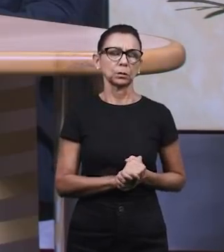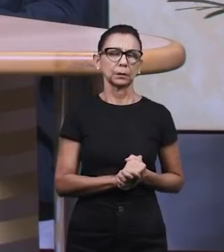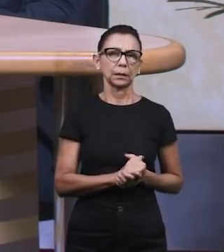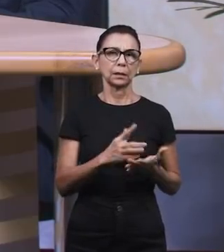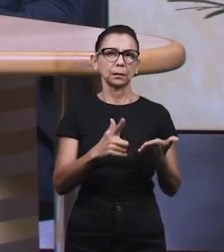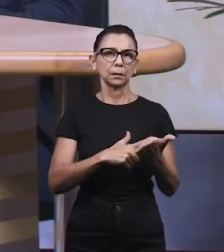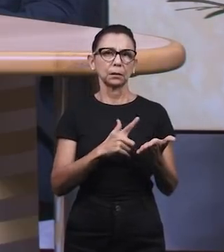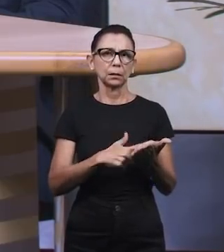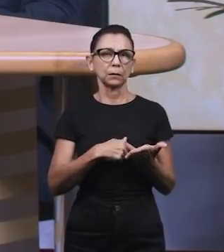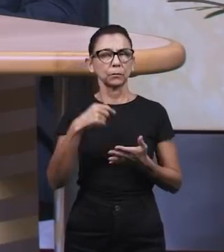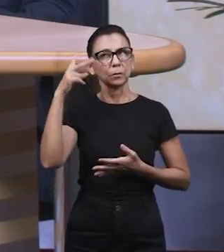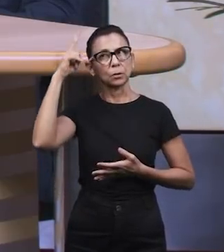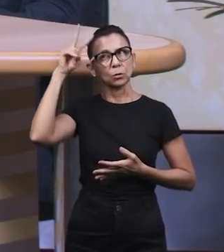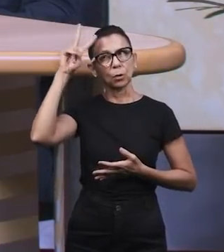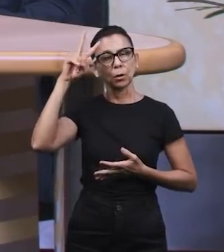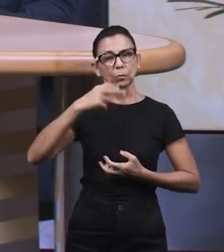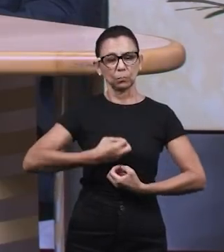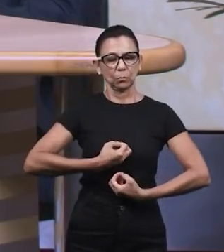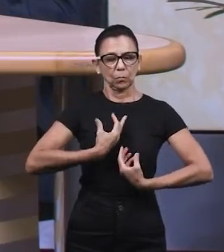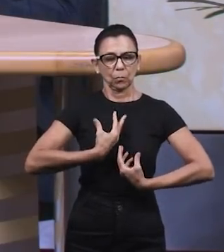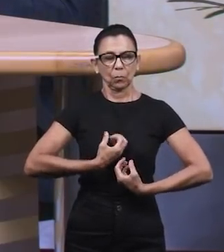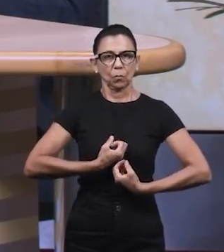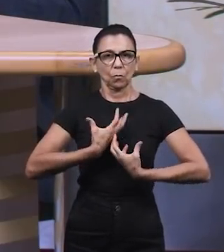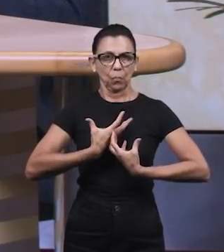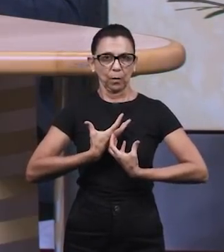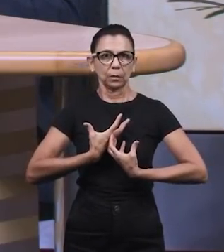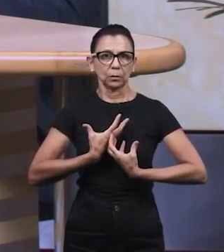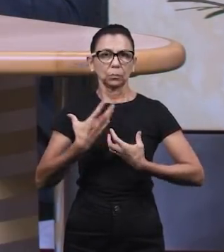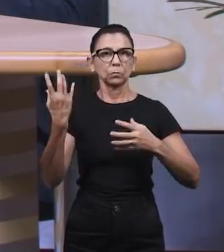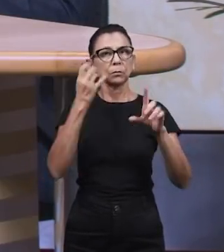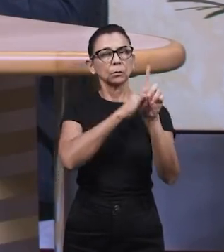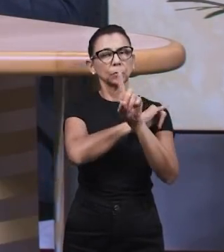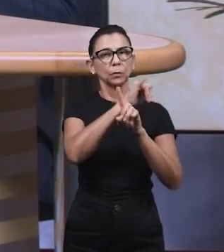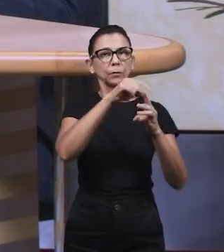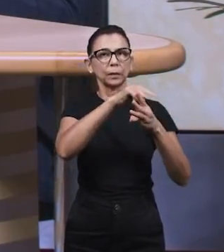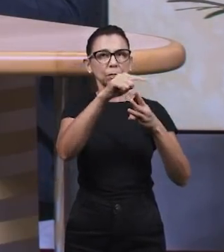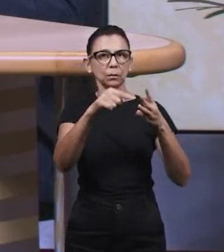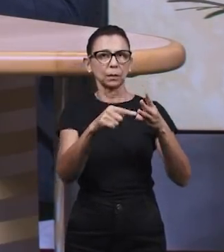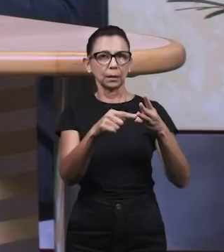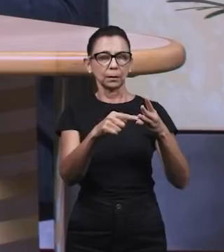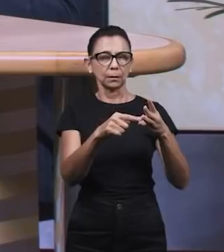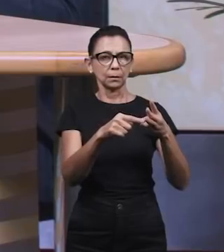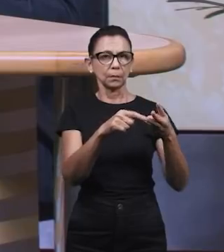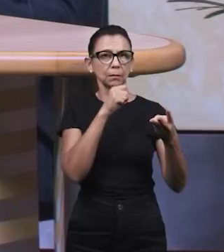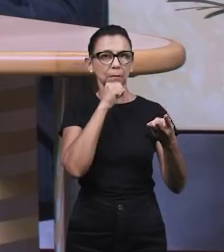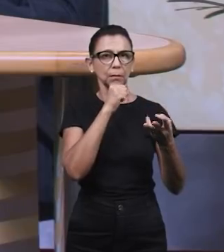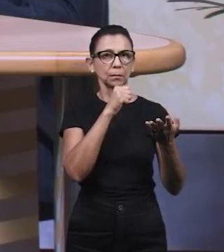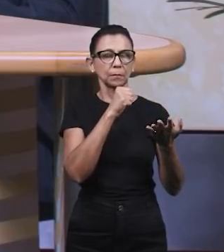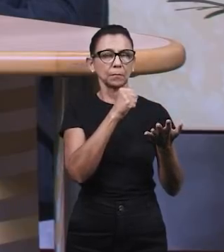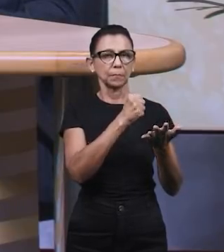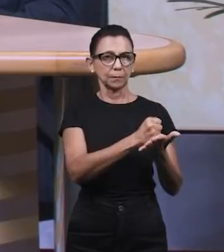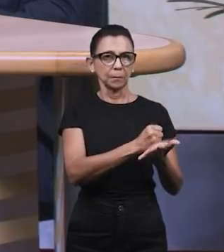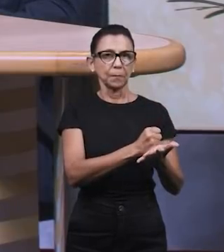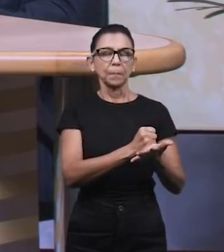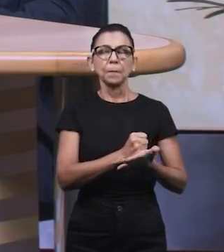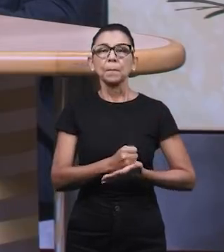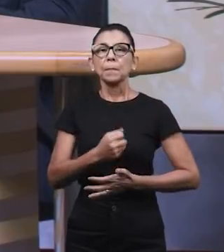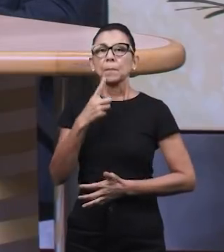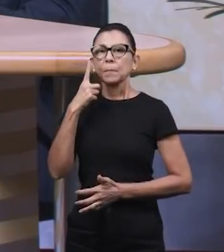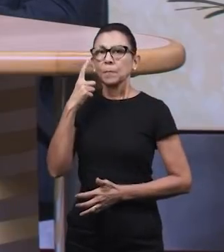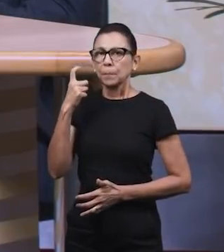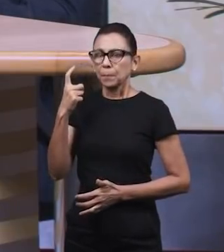livros poéticos do Velho Testamento, que era a composição dos livros existentes naqueles dias ali. Agora, o que